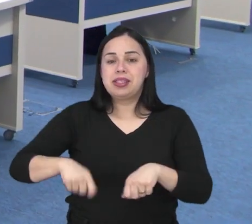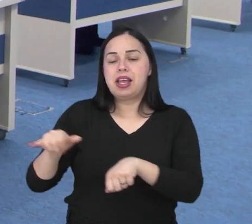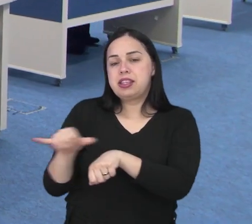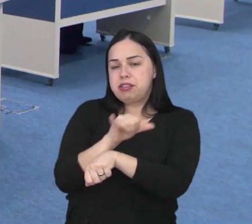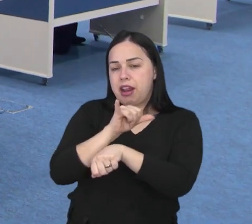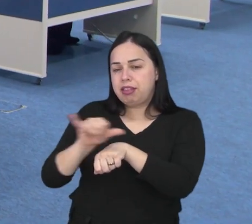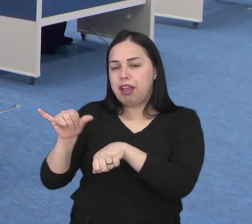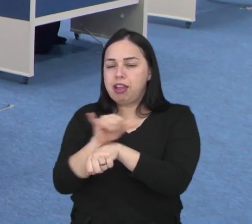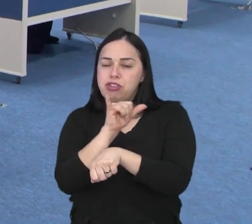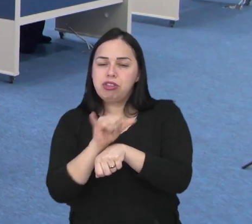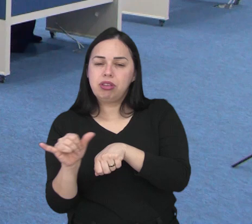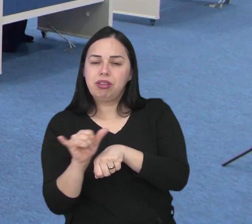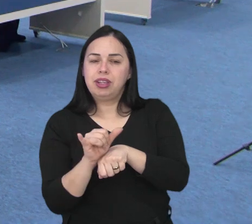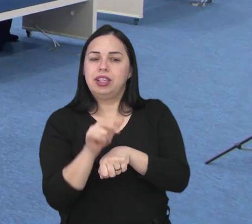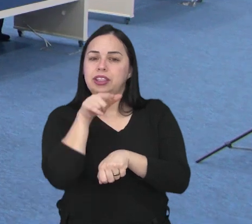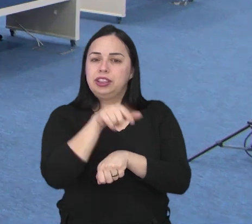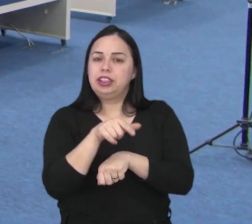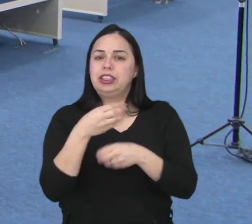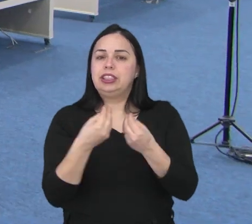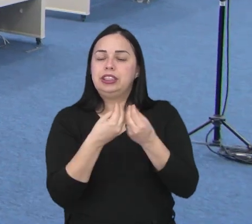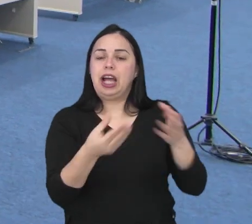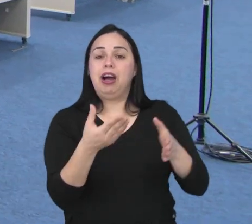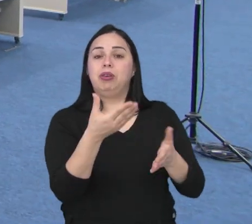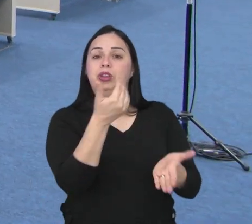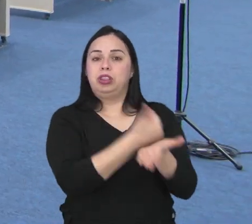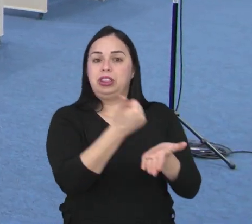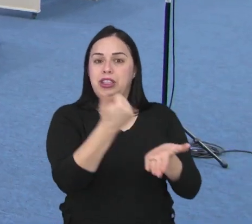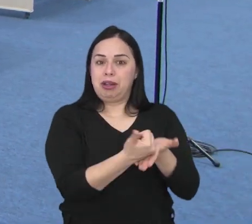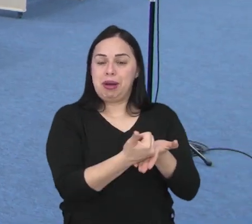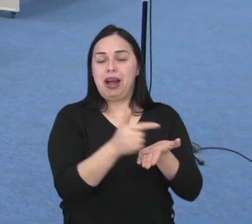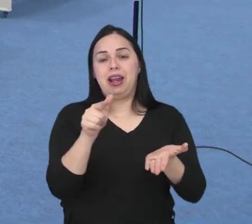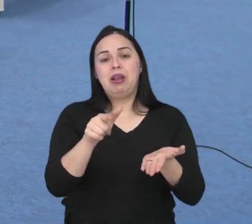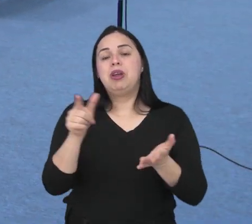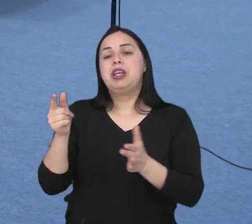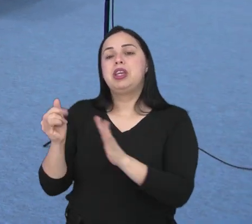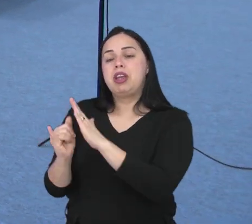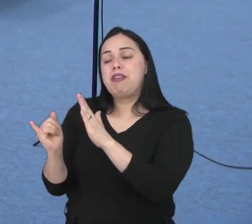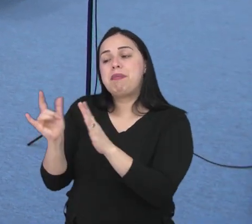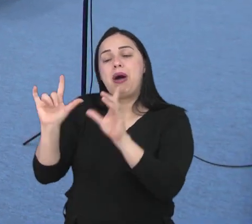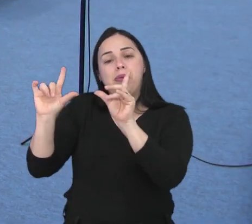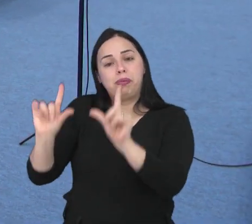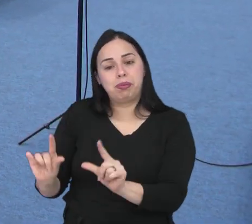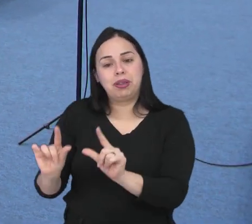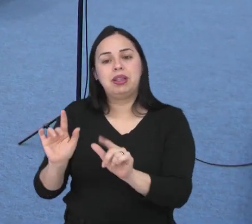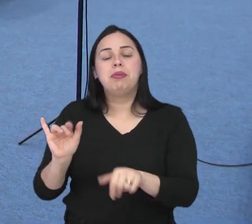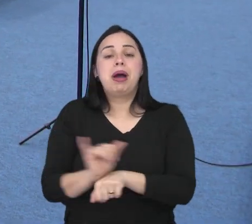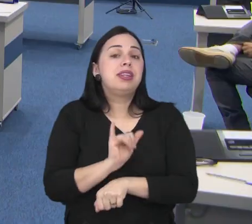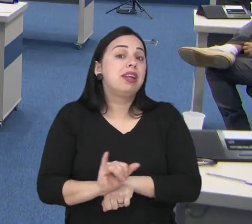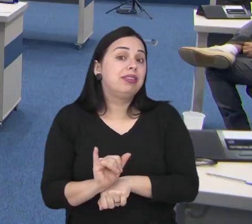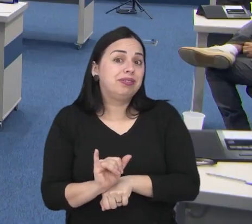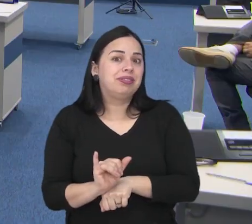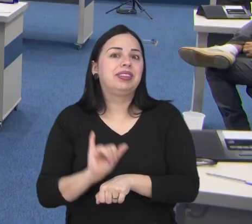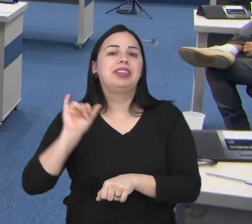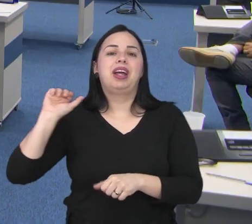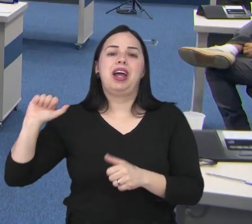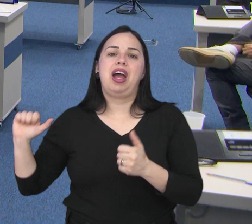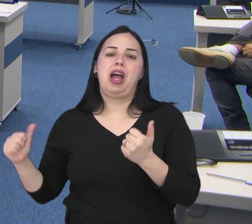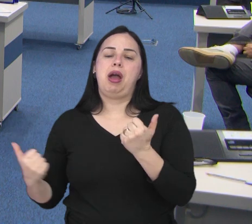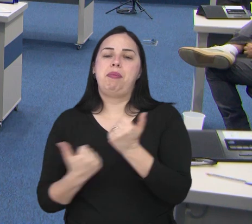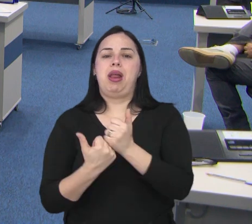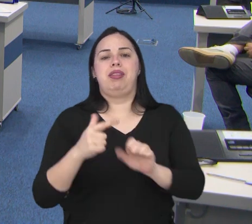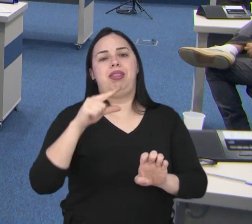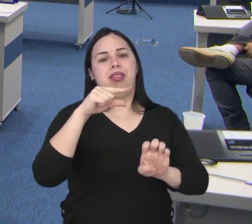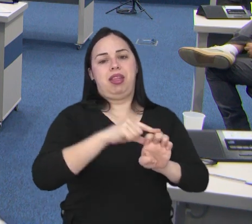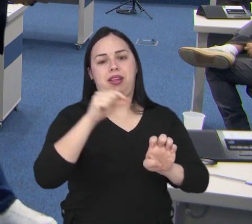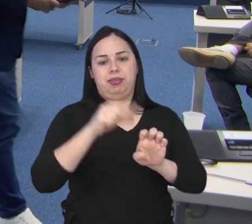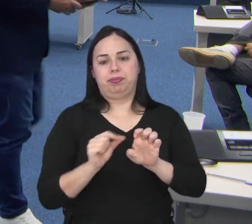público precisa apostar em alternativas de ampliar a empregabilidade e reduzir o trabalho informal. Uma saída estaria